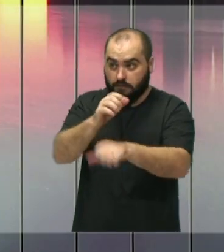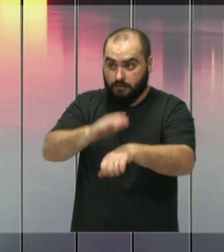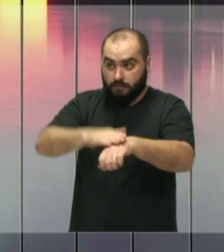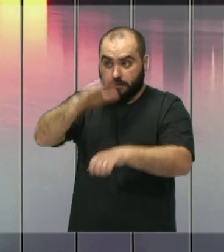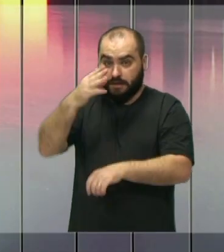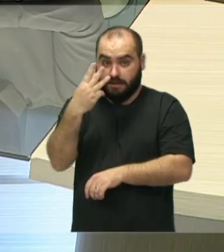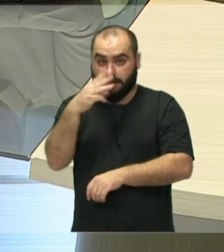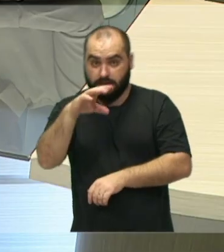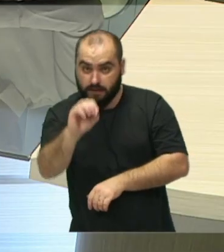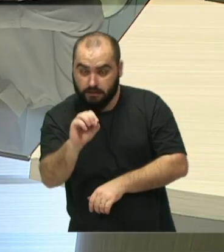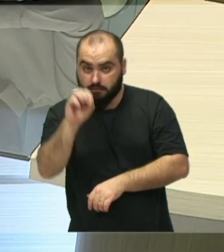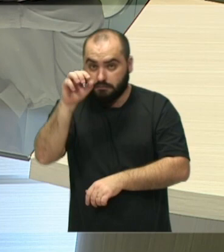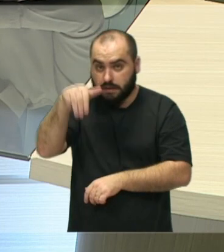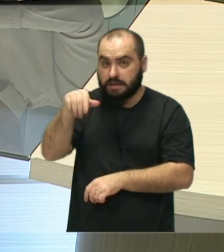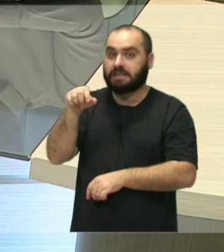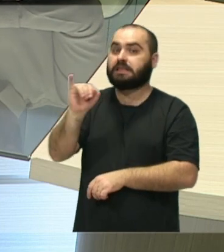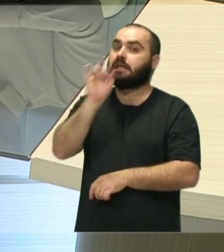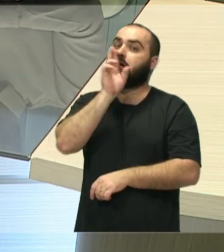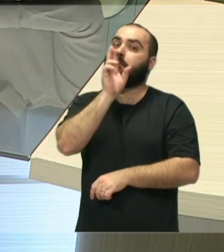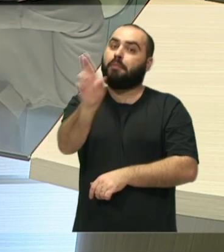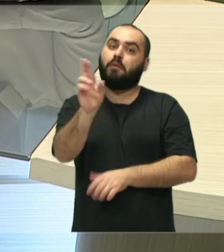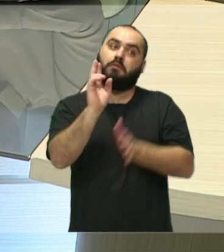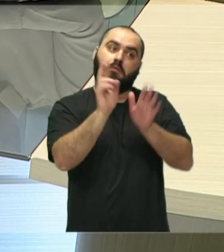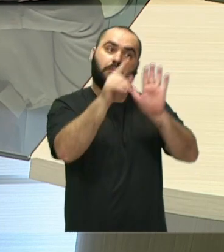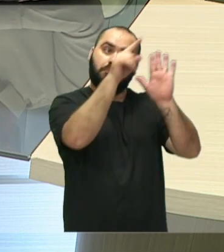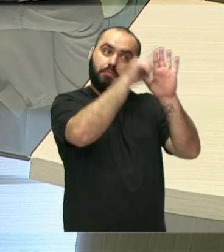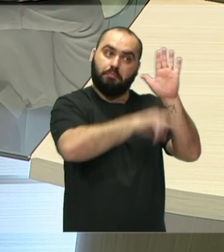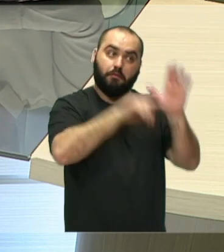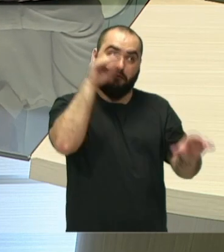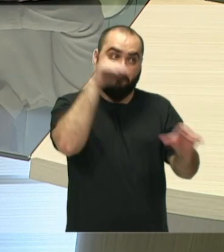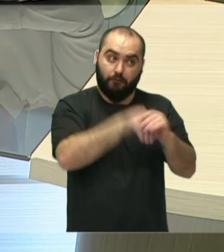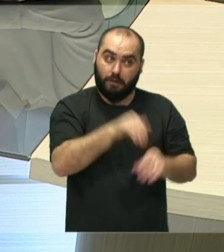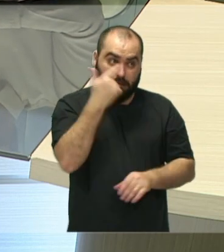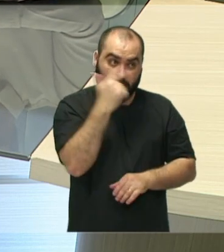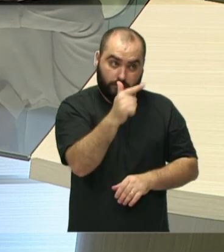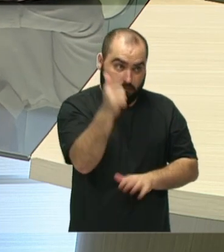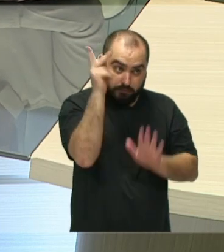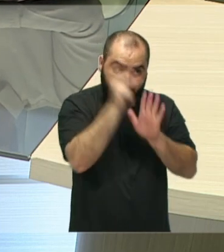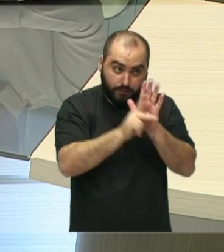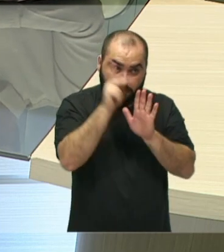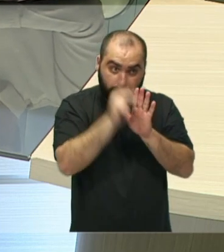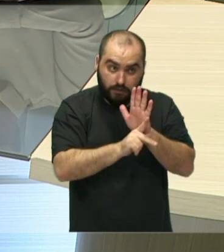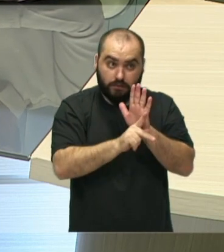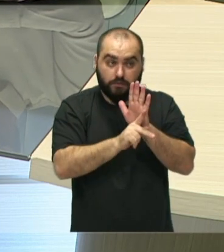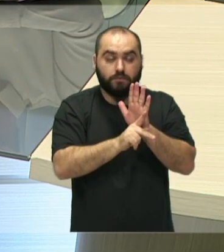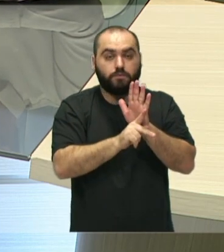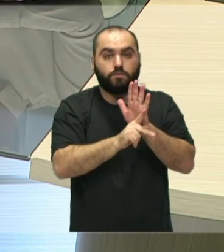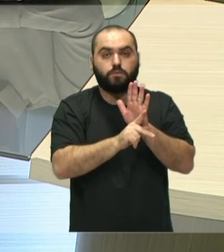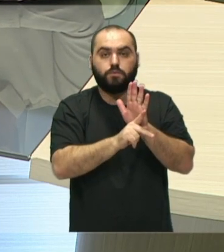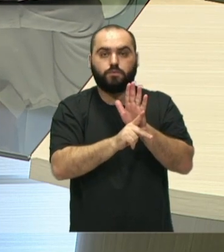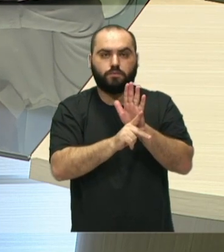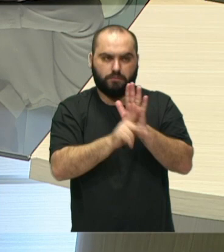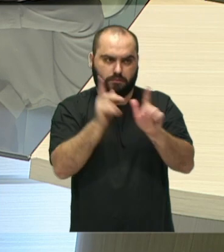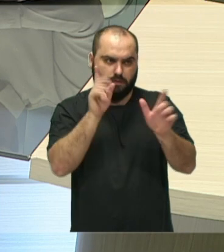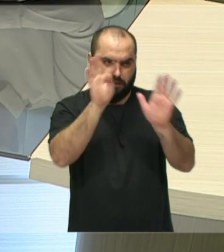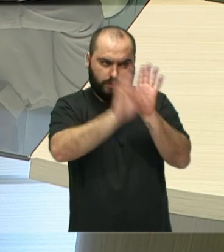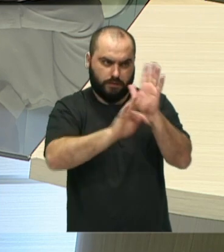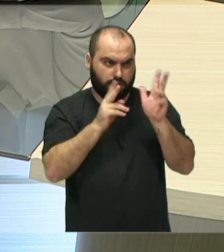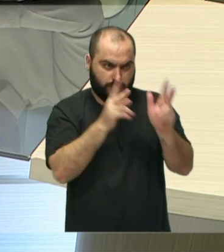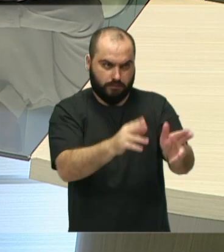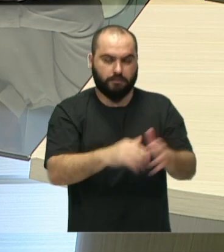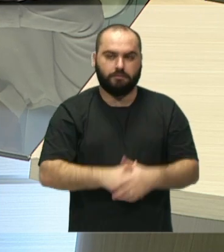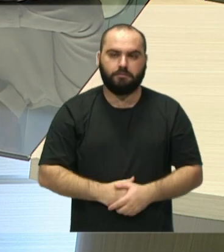não na sessão em que não há a proposições na ordem do dia é o seja projetos e textos semelhantes